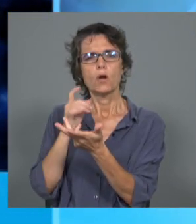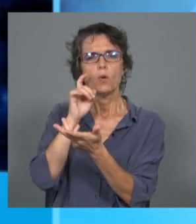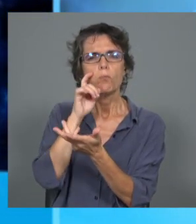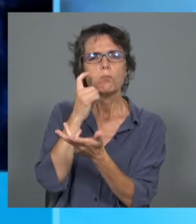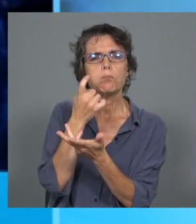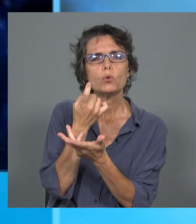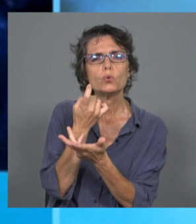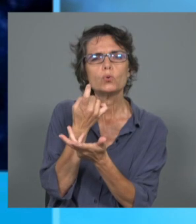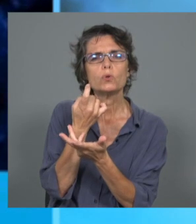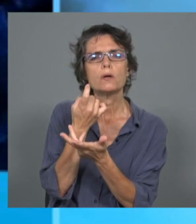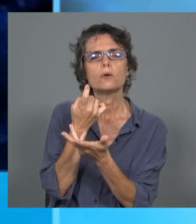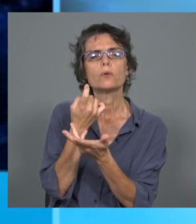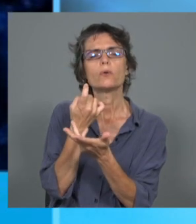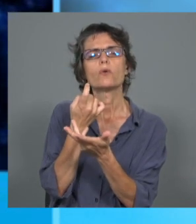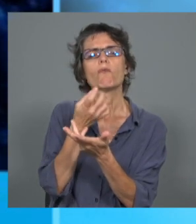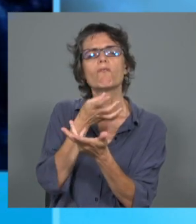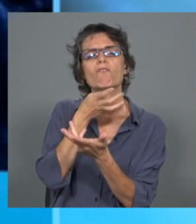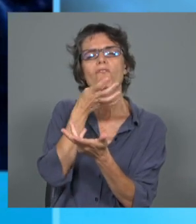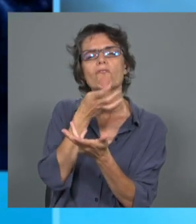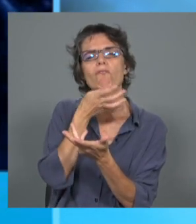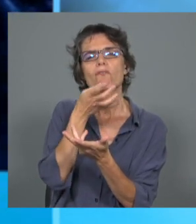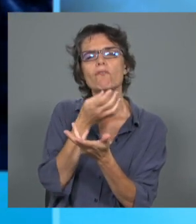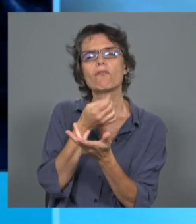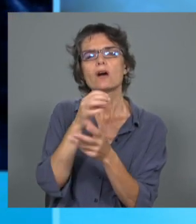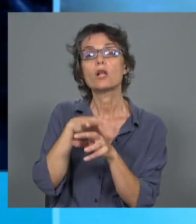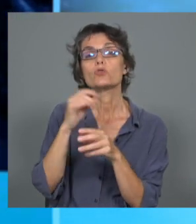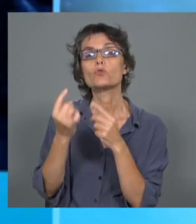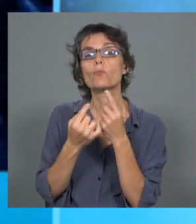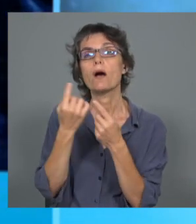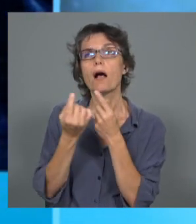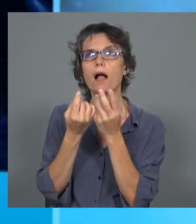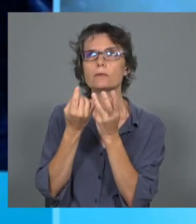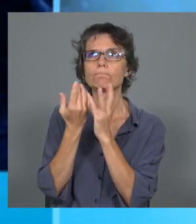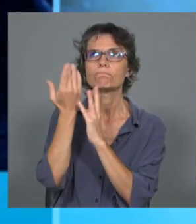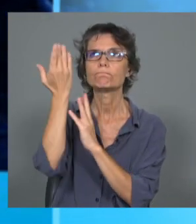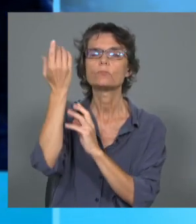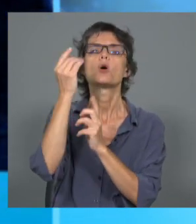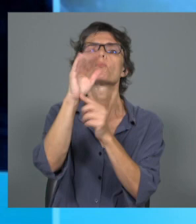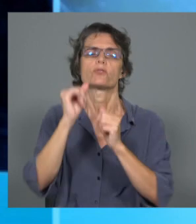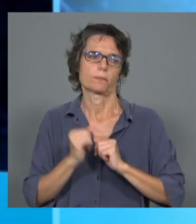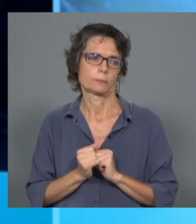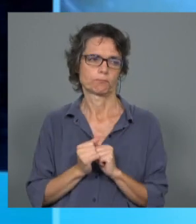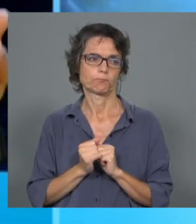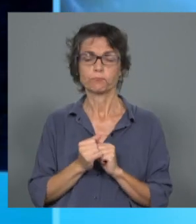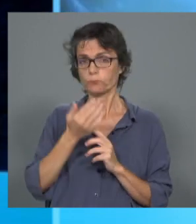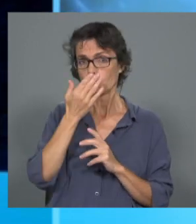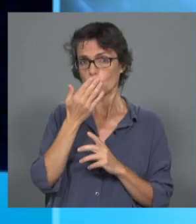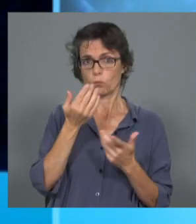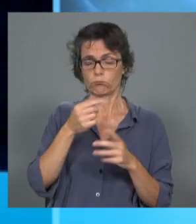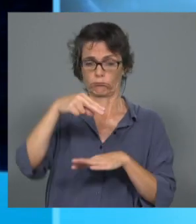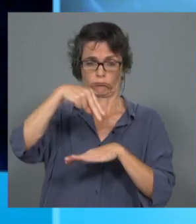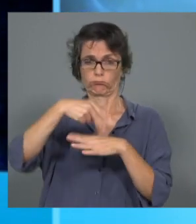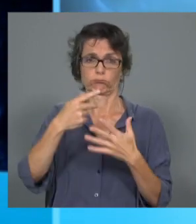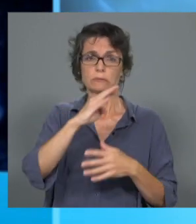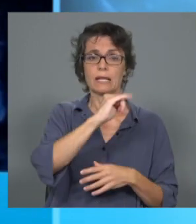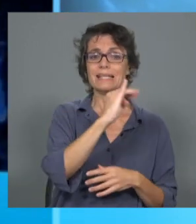ser o transcendente. A moralização que nós vemos de apresentadores de televisão, principalmente na SIC e na